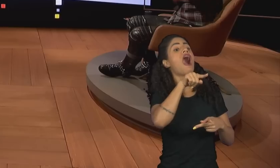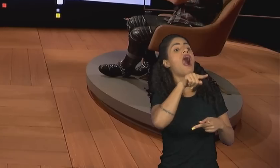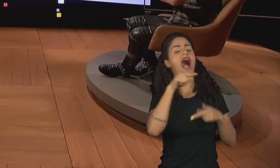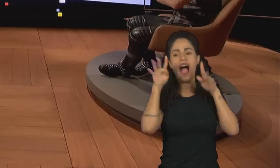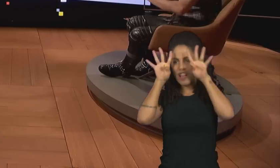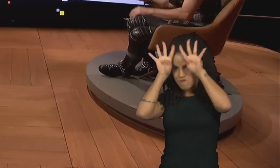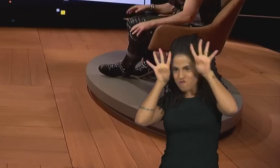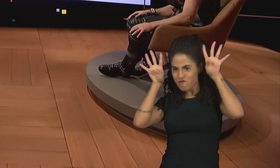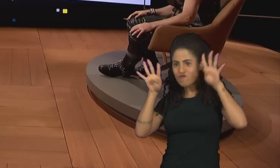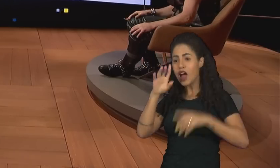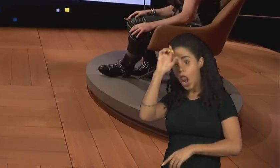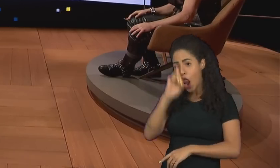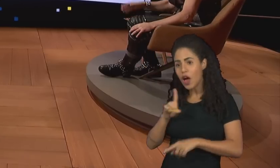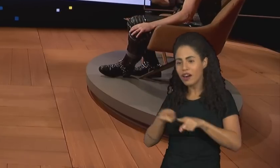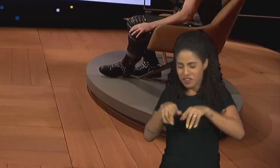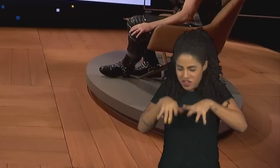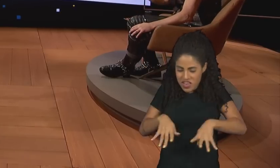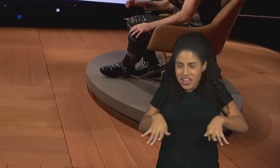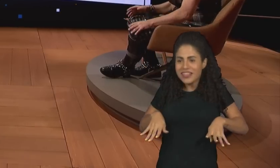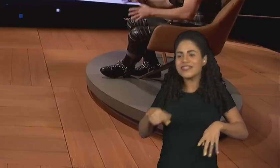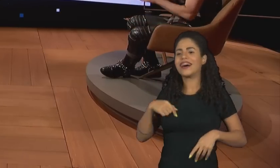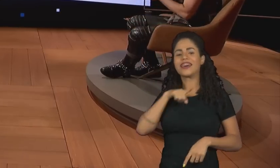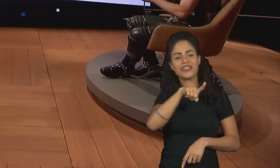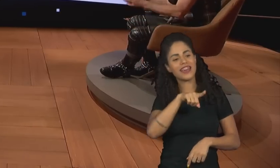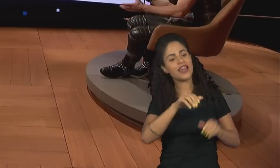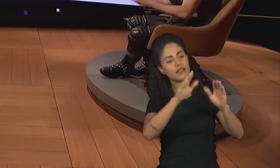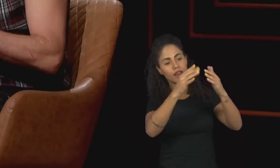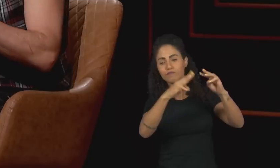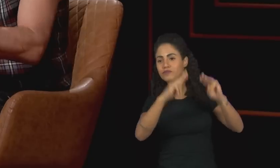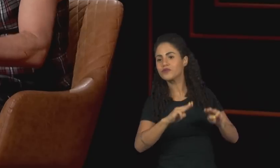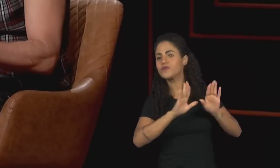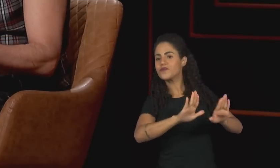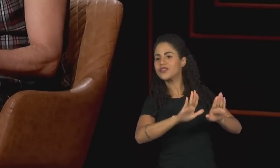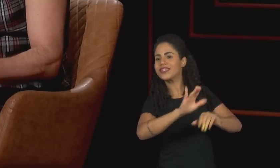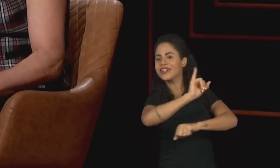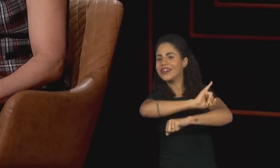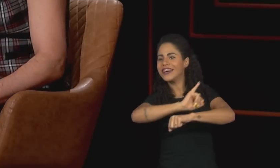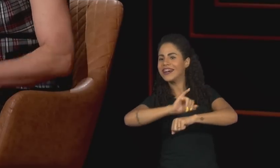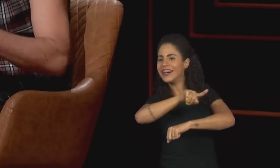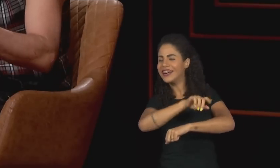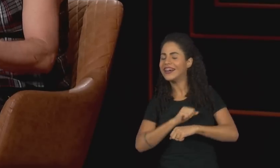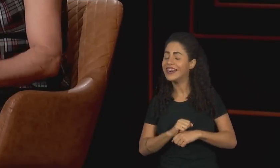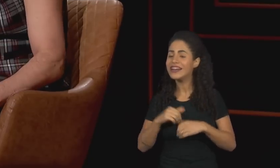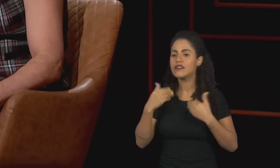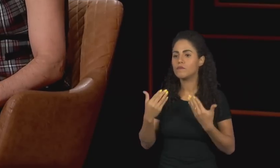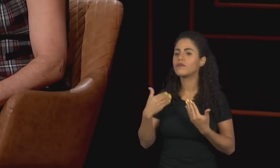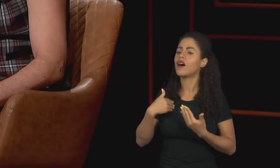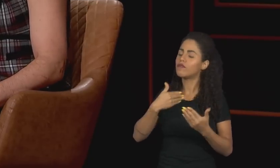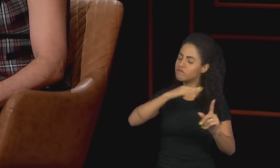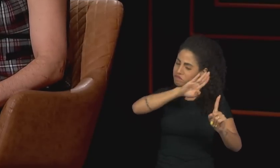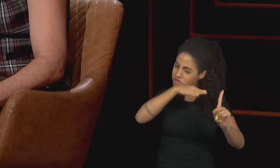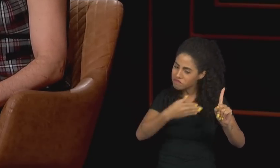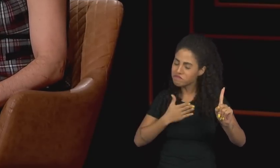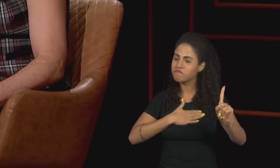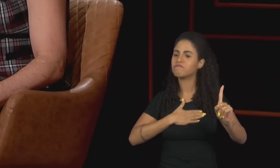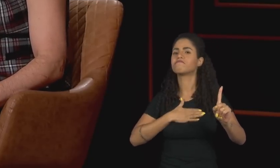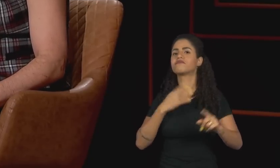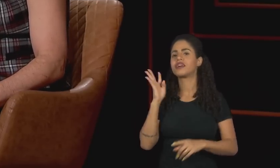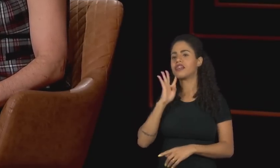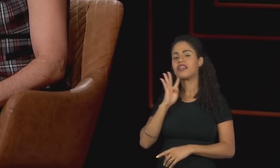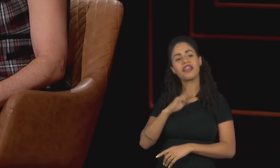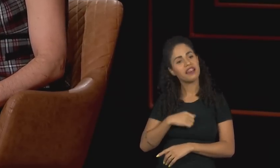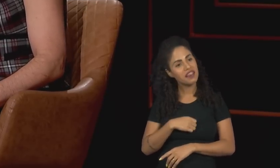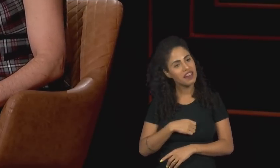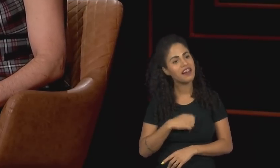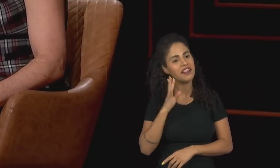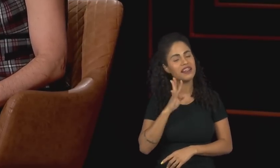peruca loira, está lá no museu. Está lá no museu. E foi agora, e muito pela essa mistura de punk com bossa nova. Então é um reconhecimento. Legal. Né? Eu